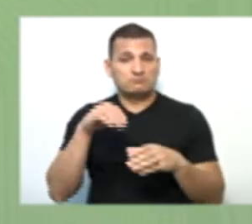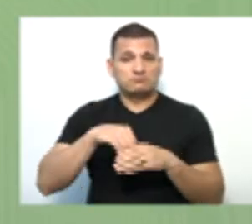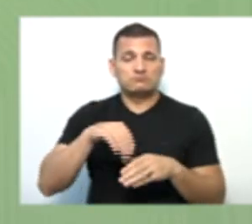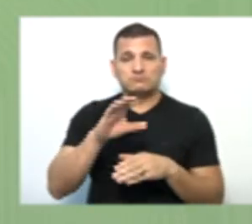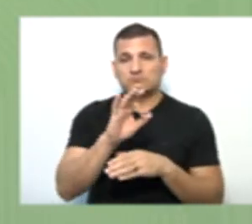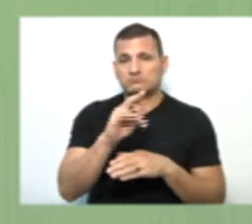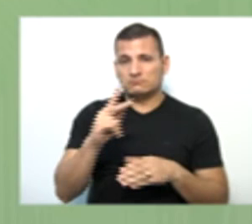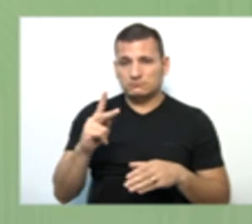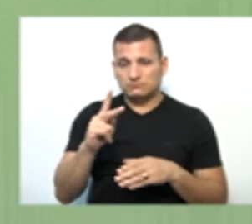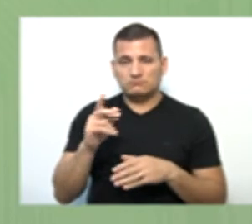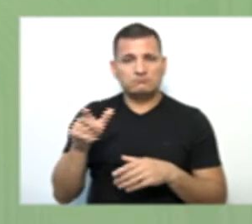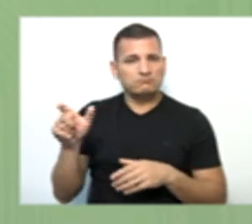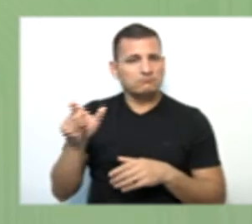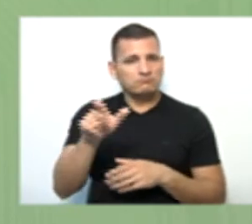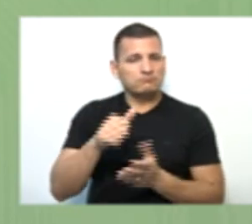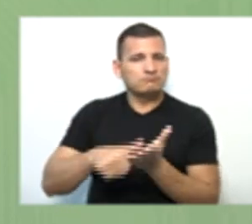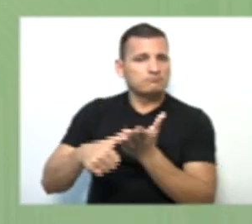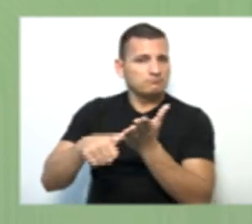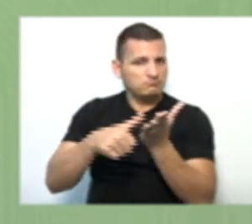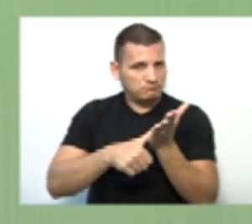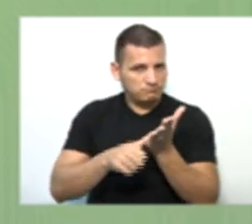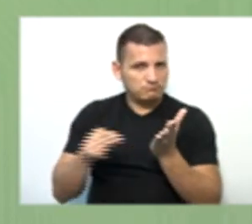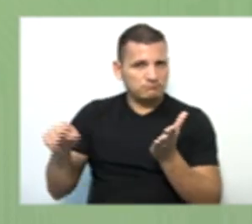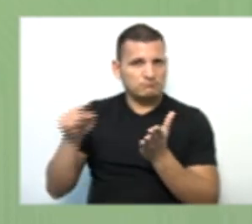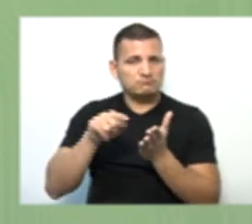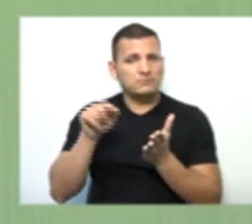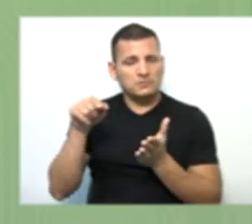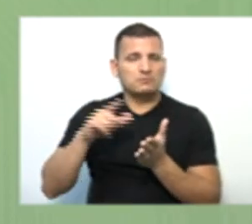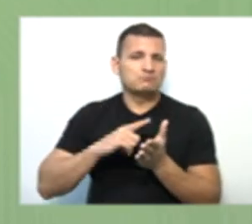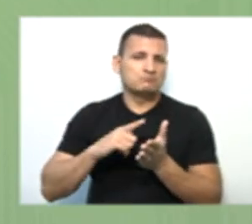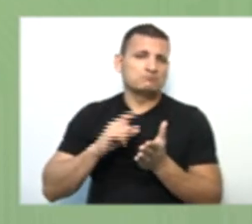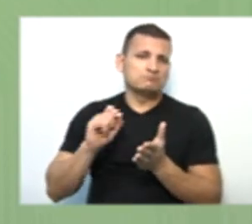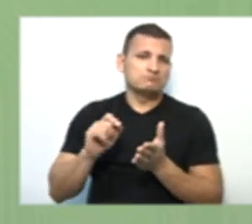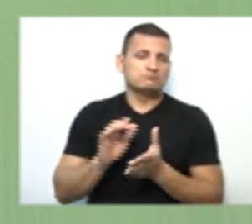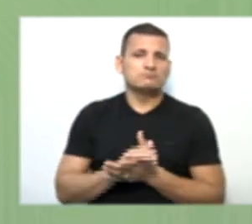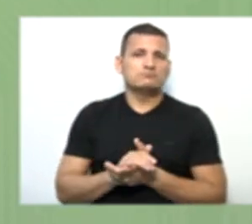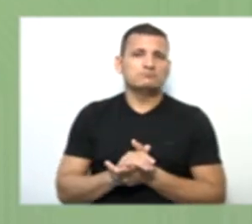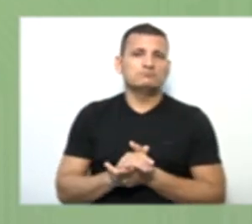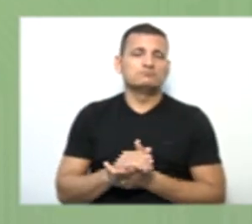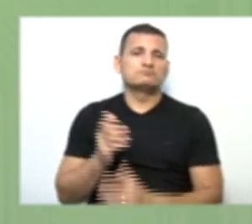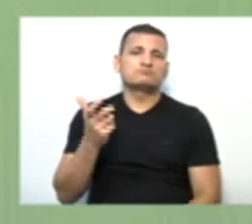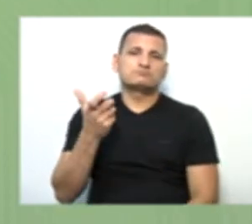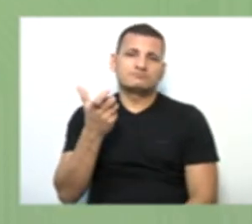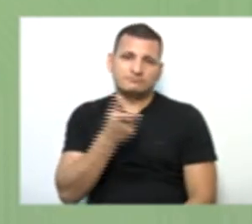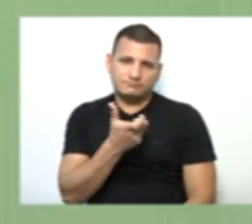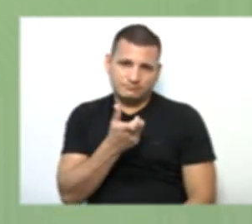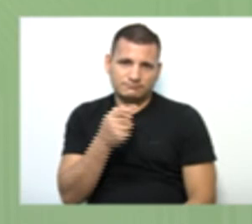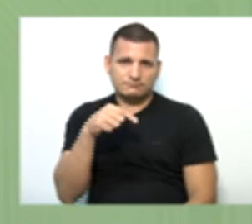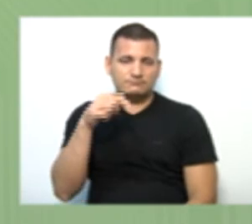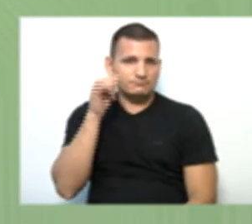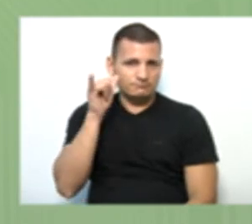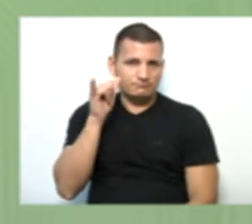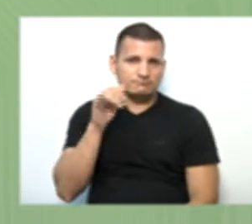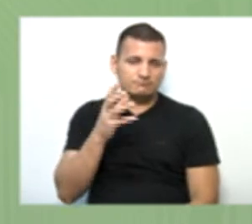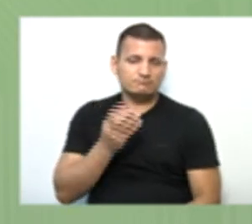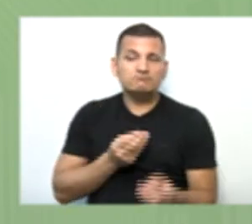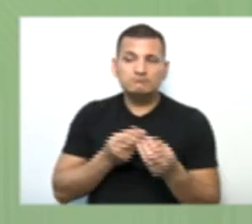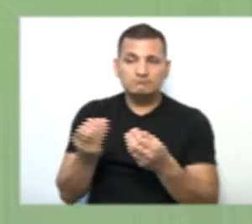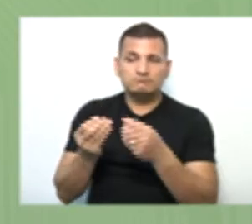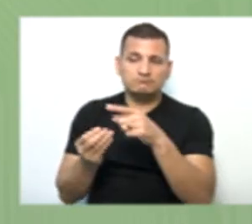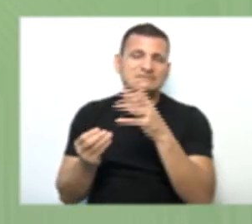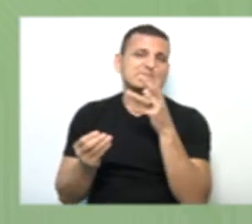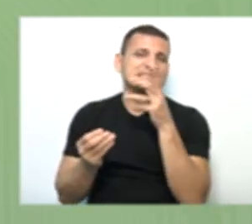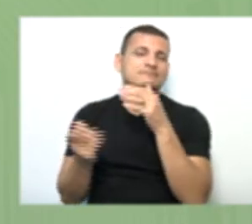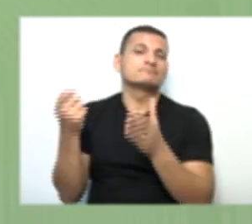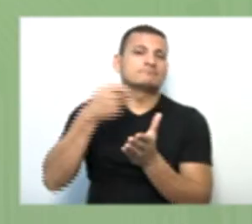os associados, os cooperados, eles recebem a vacina e demoram um pouco para pagar, né? Então não paga à vista.